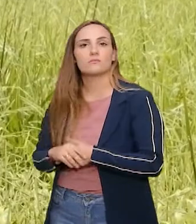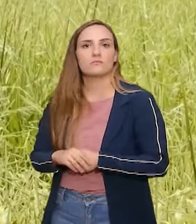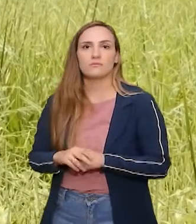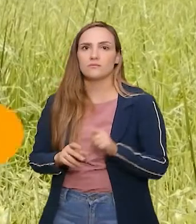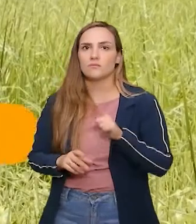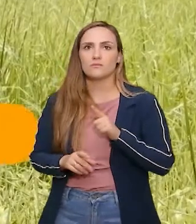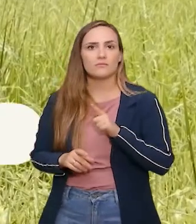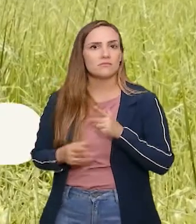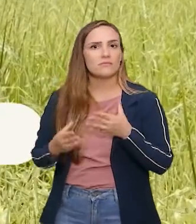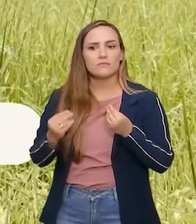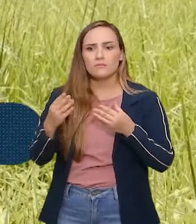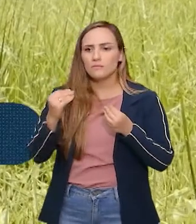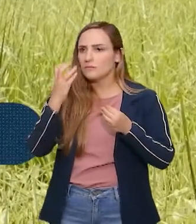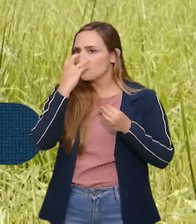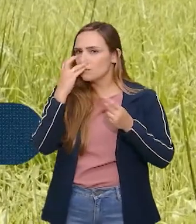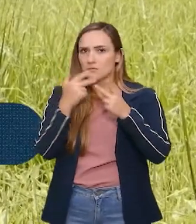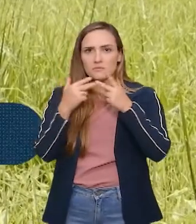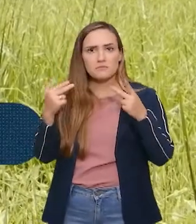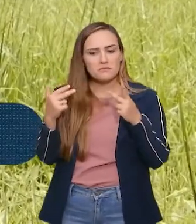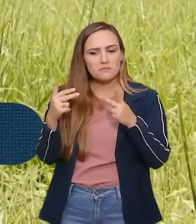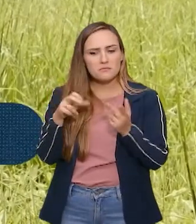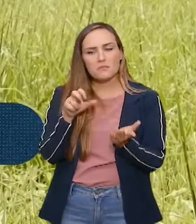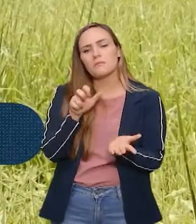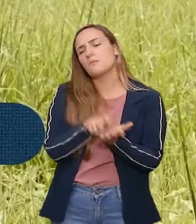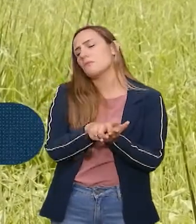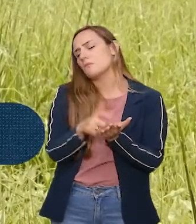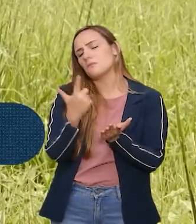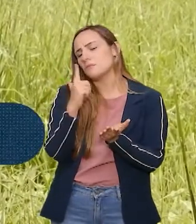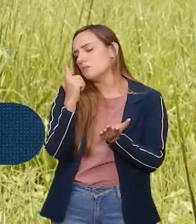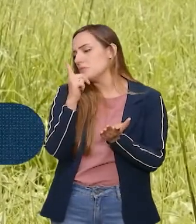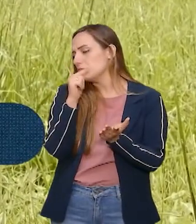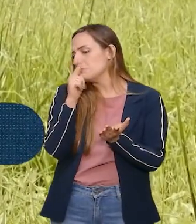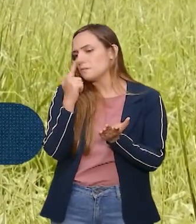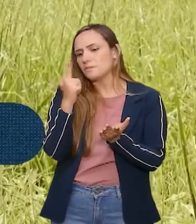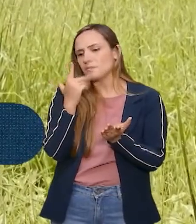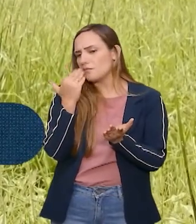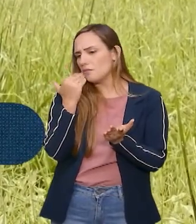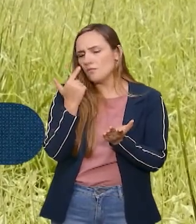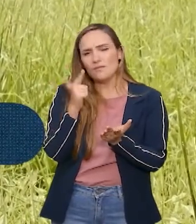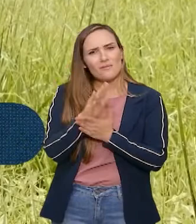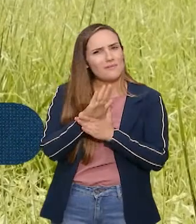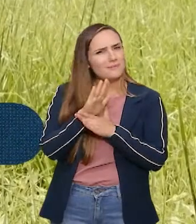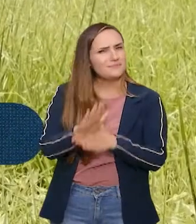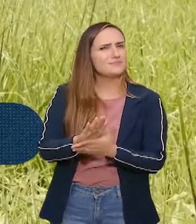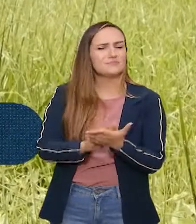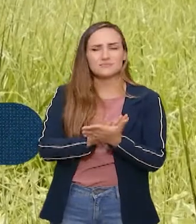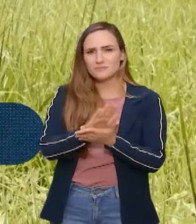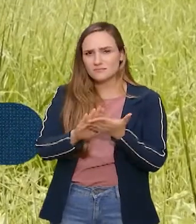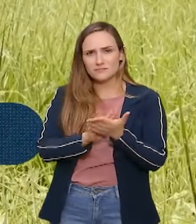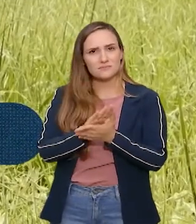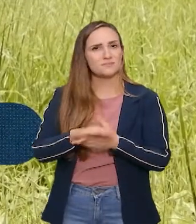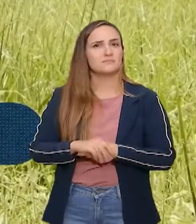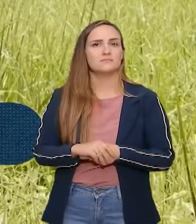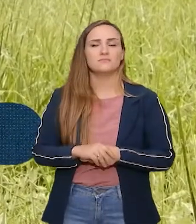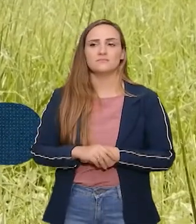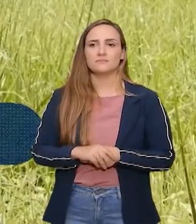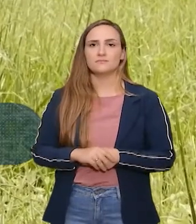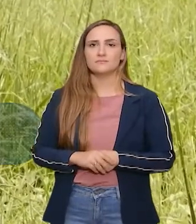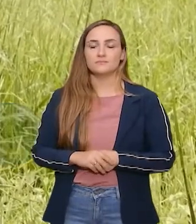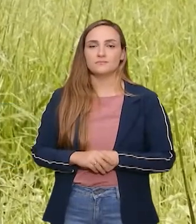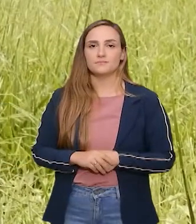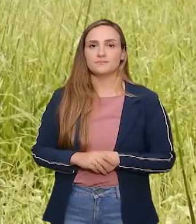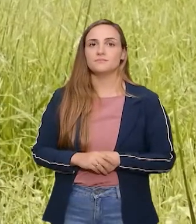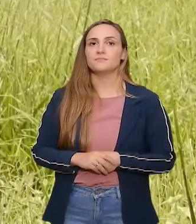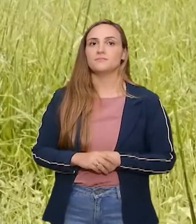de animais agonizando, deitados no chão há vários dias, sem água, sem comida, sem nenhum tipo de assistência. Animais que